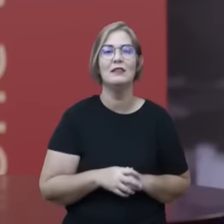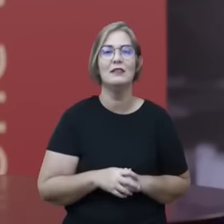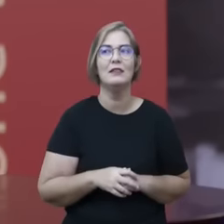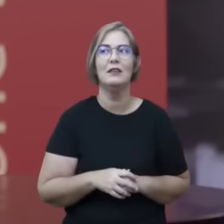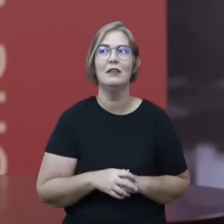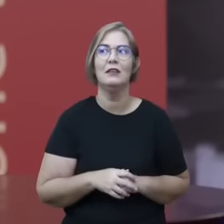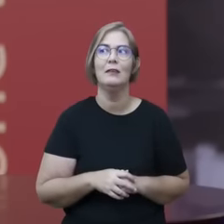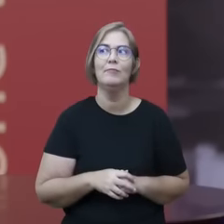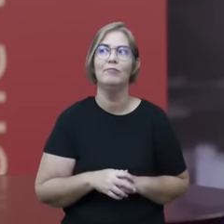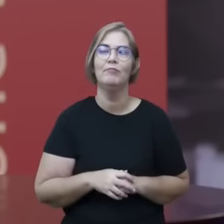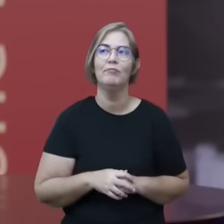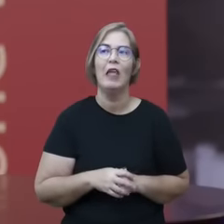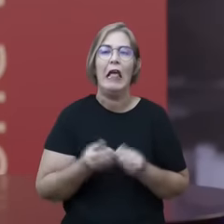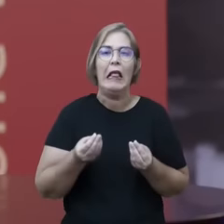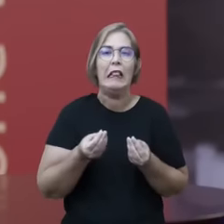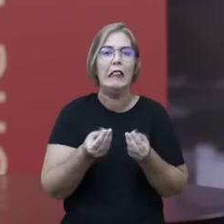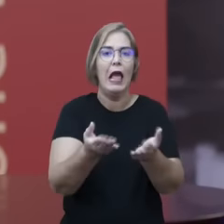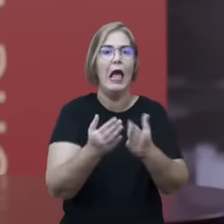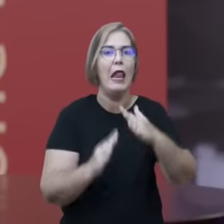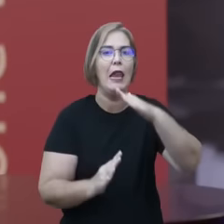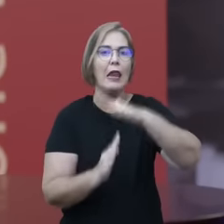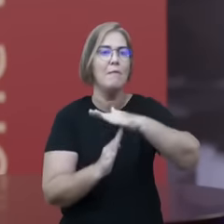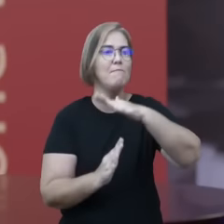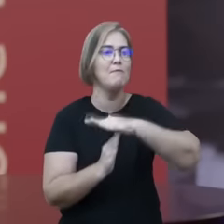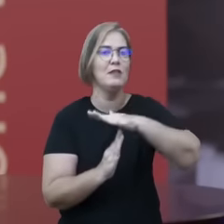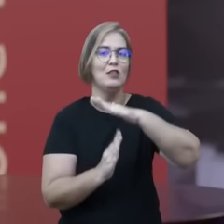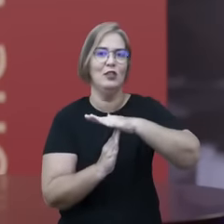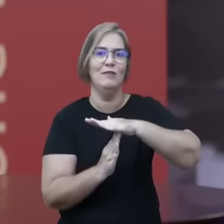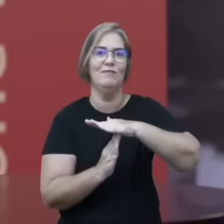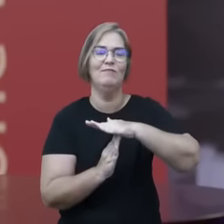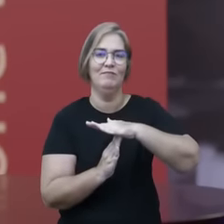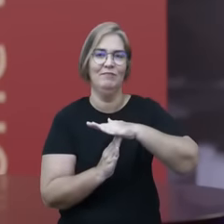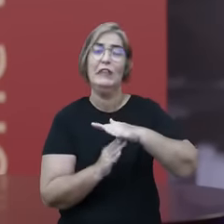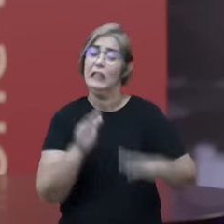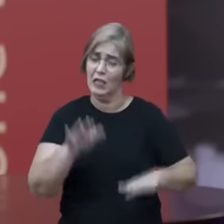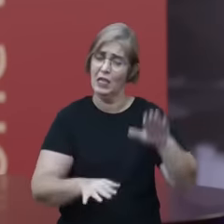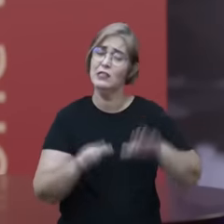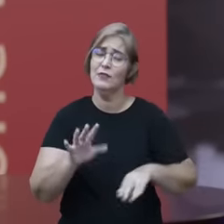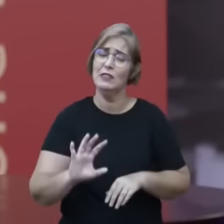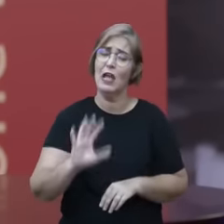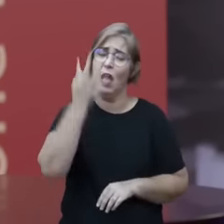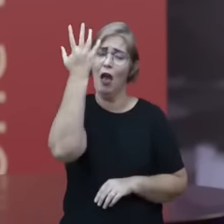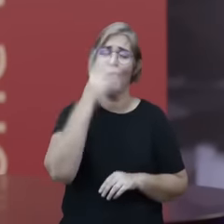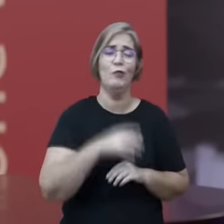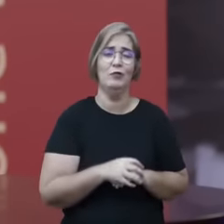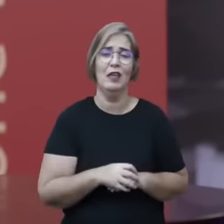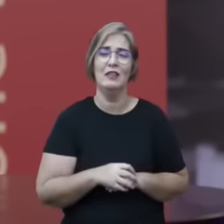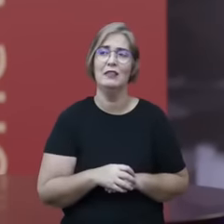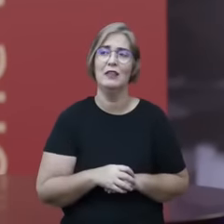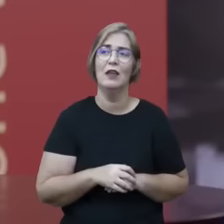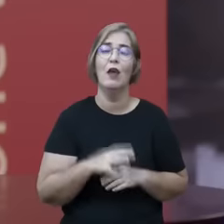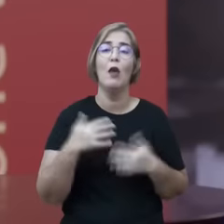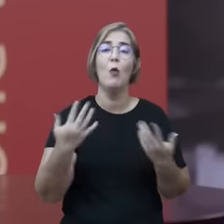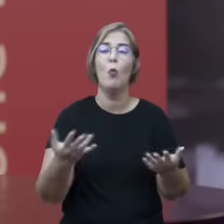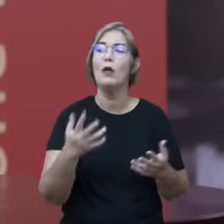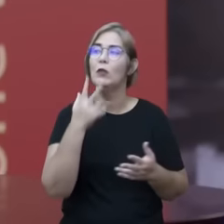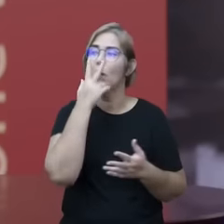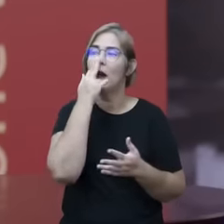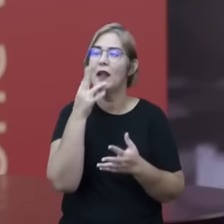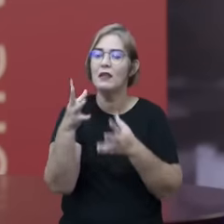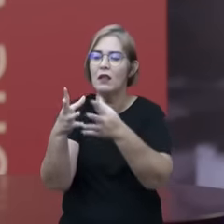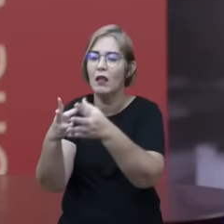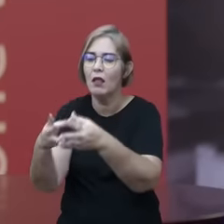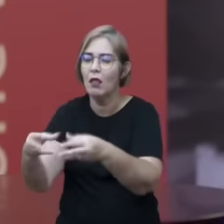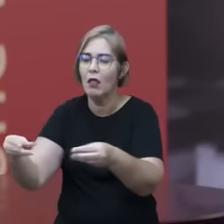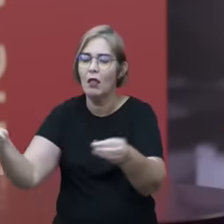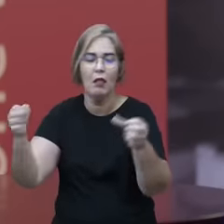limite para uma coisa que ocorre quando se dissolvem categorias valorativas, mas